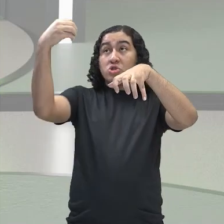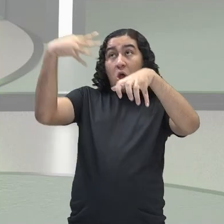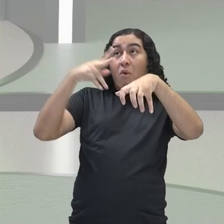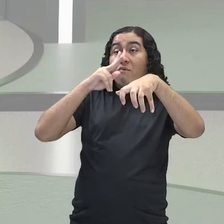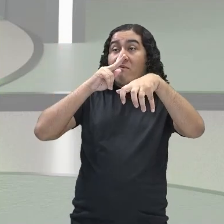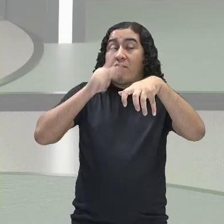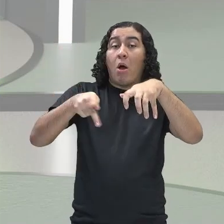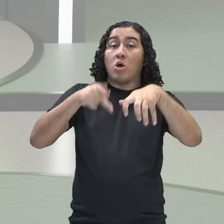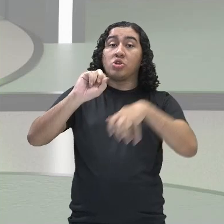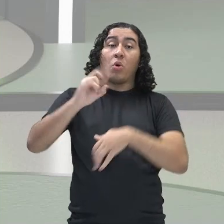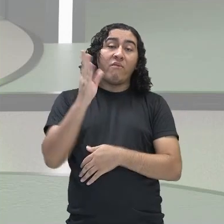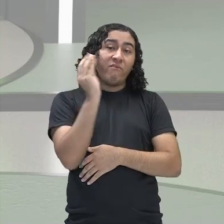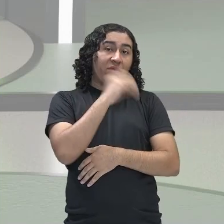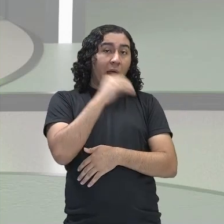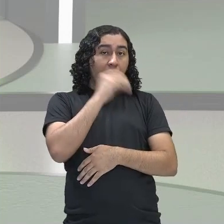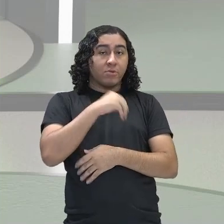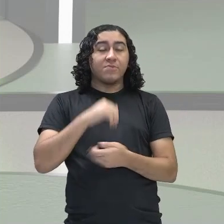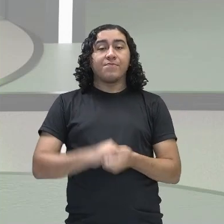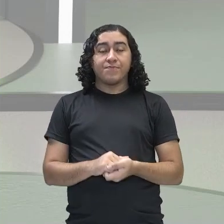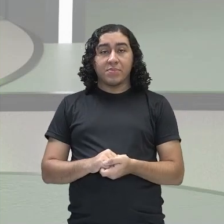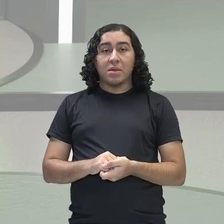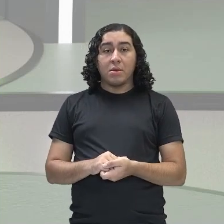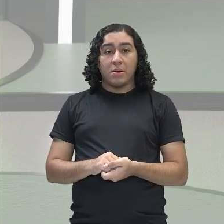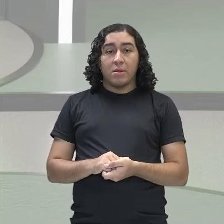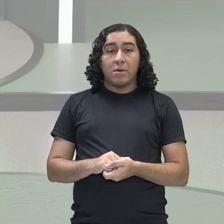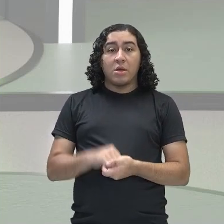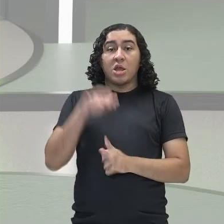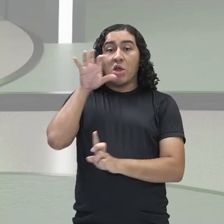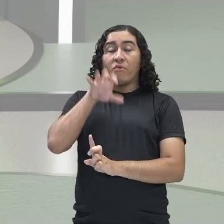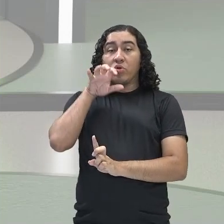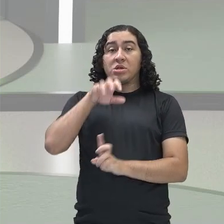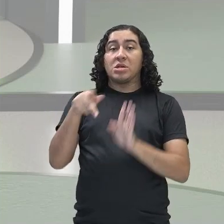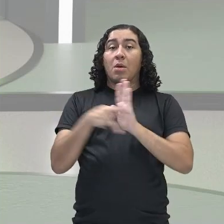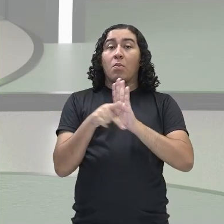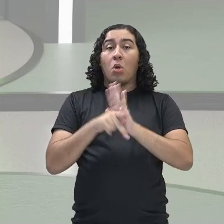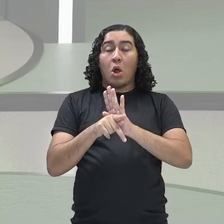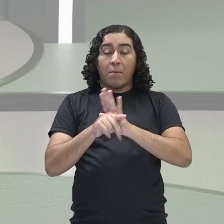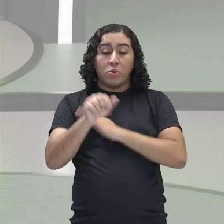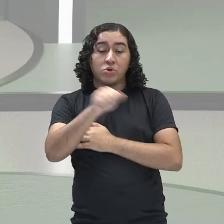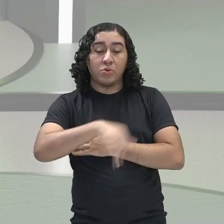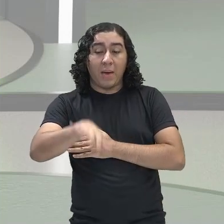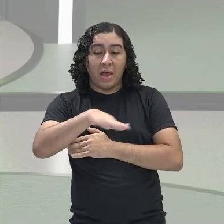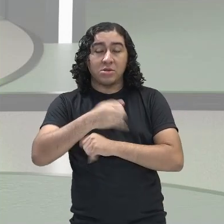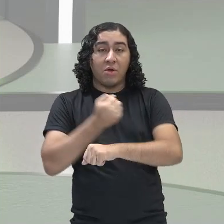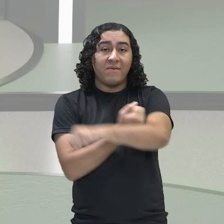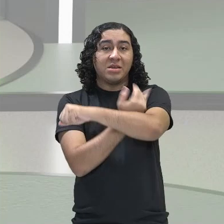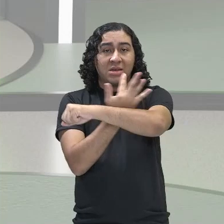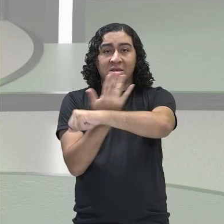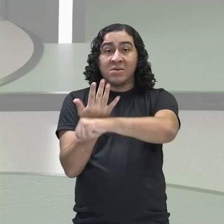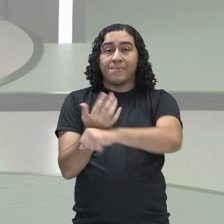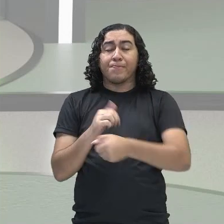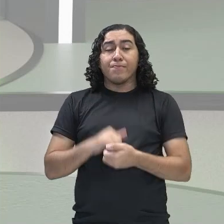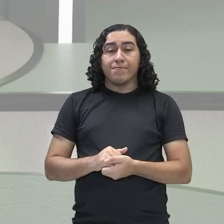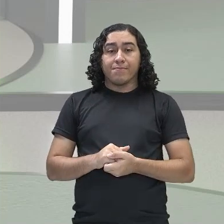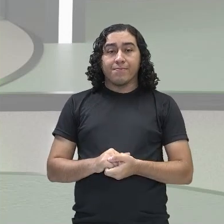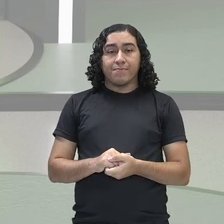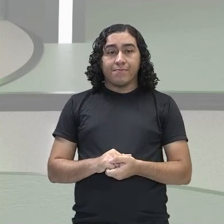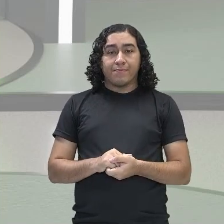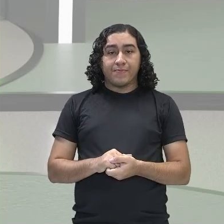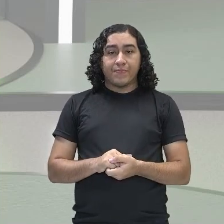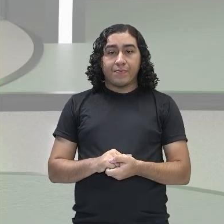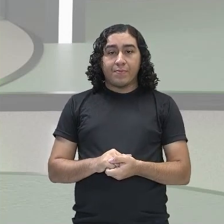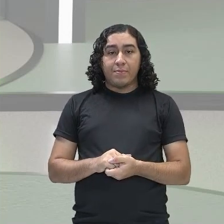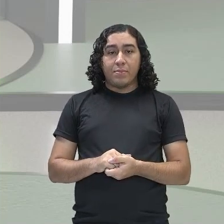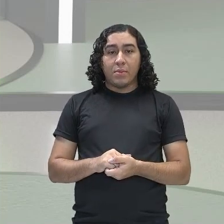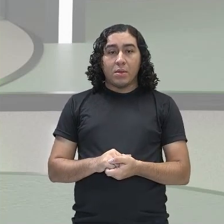não, Então, tudo isso vai influenciar a vegetação daquele local. Tá? Então, a vegetação é um